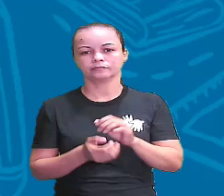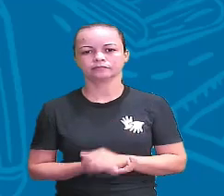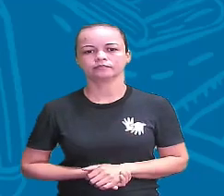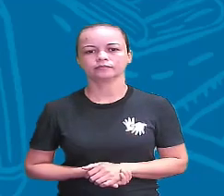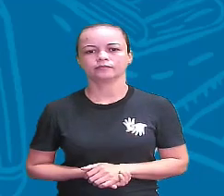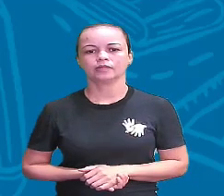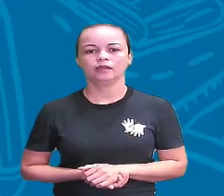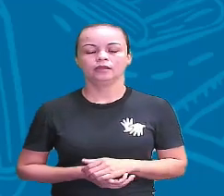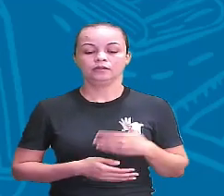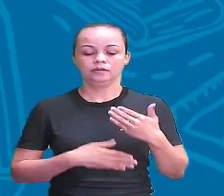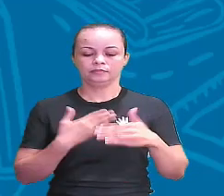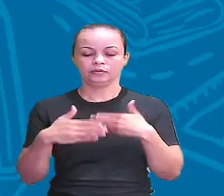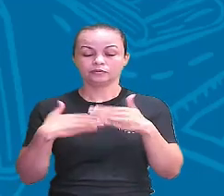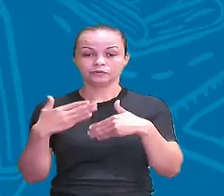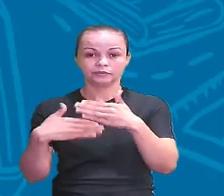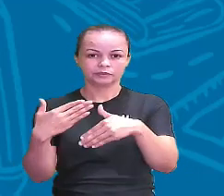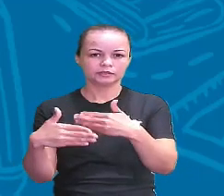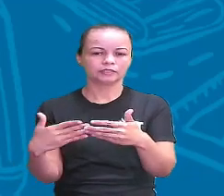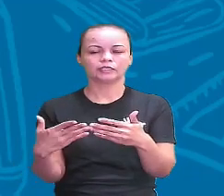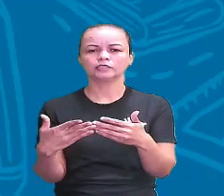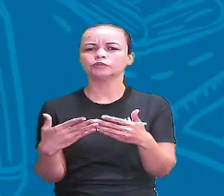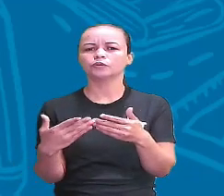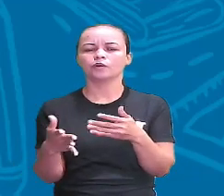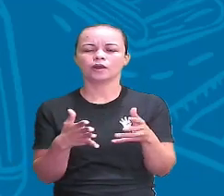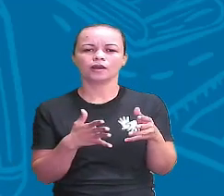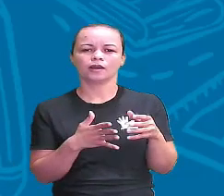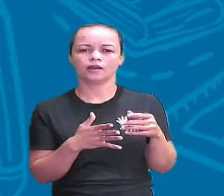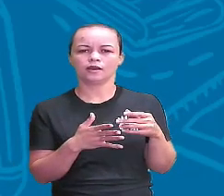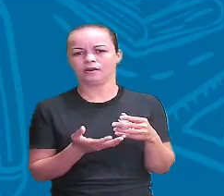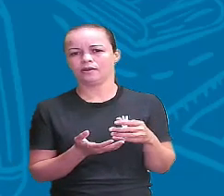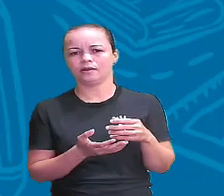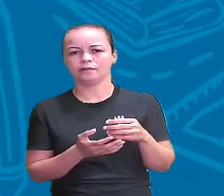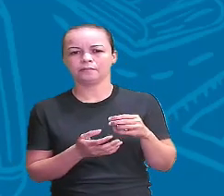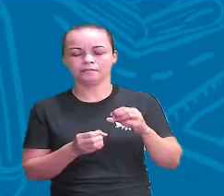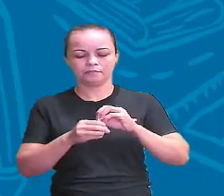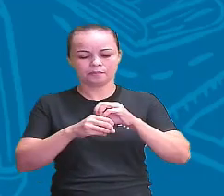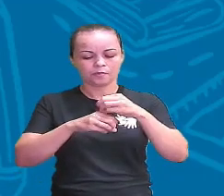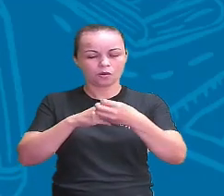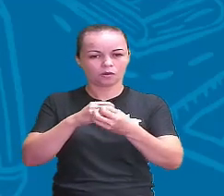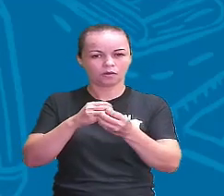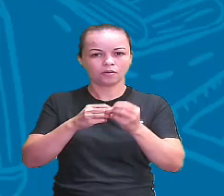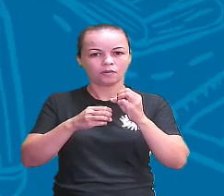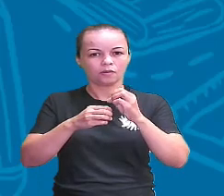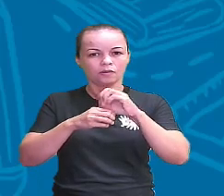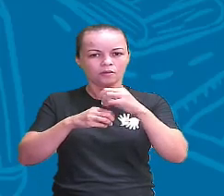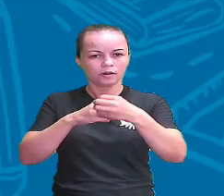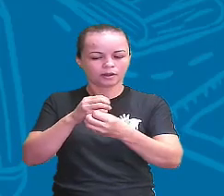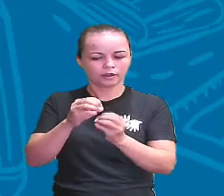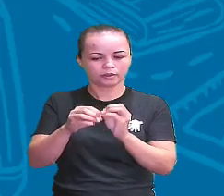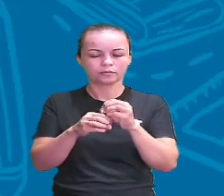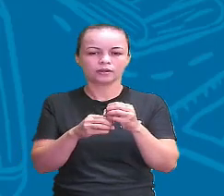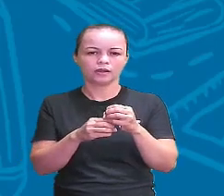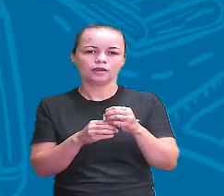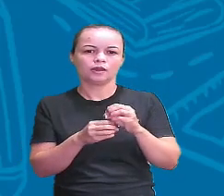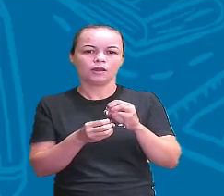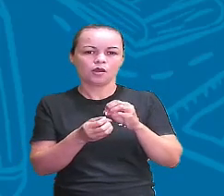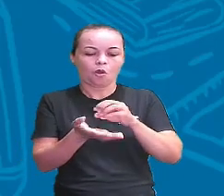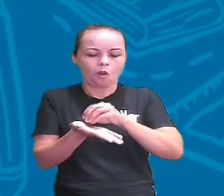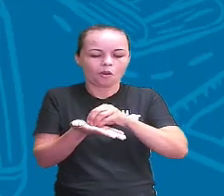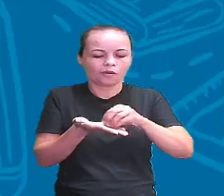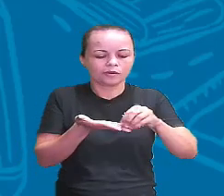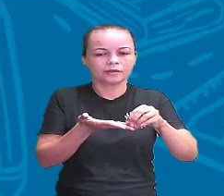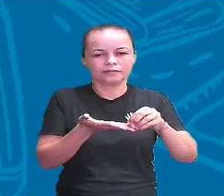produzido uma molécula orgânica. Que molécula orgânica vai ser essa produzida? No caso, ou vai ser o ácido lático, ou